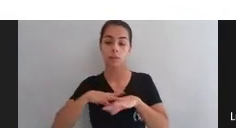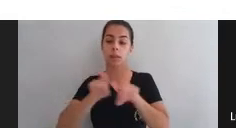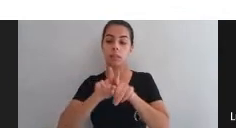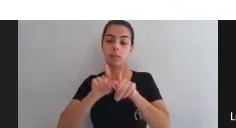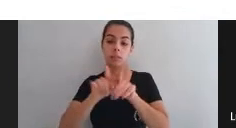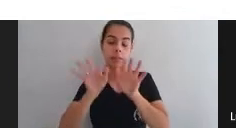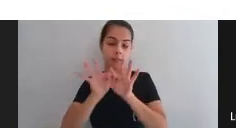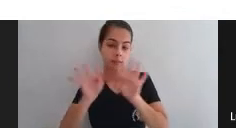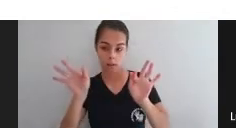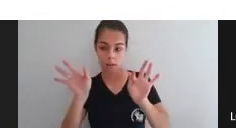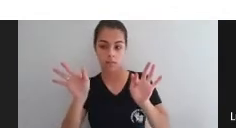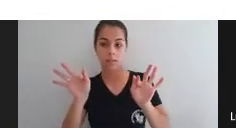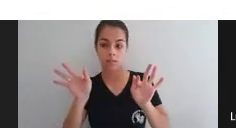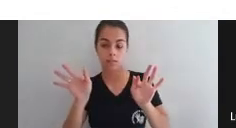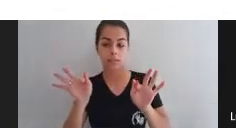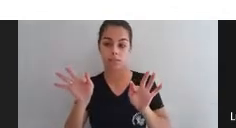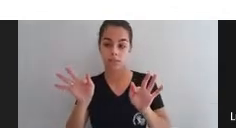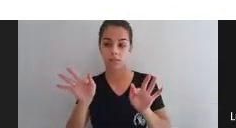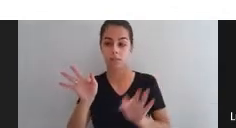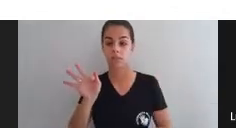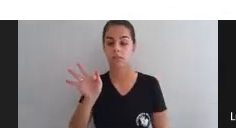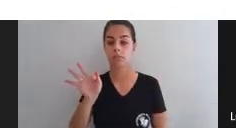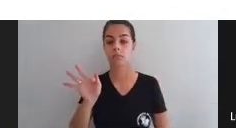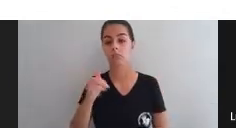frase. Conservação da energia.